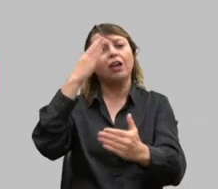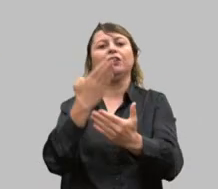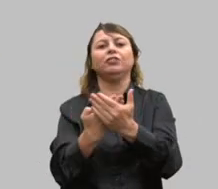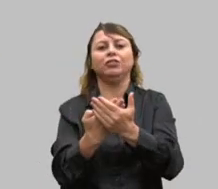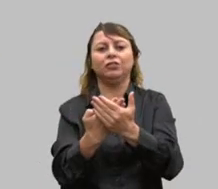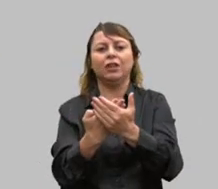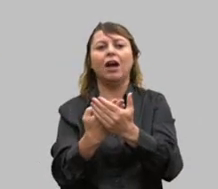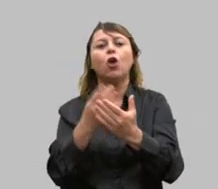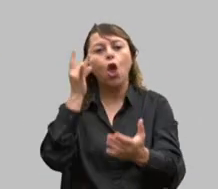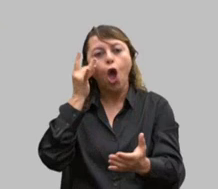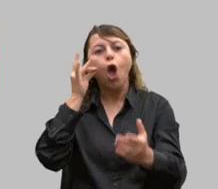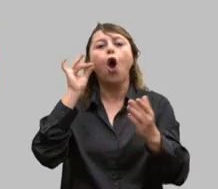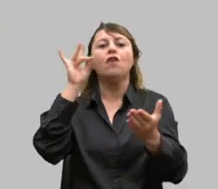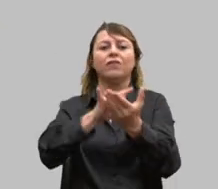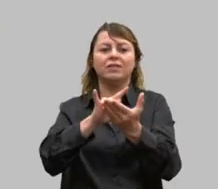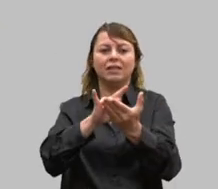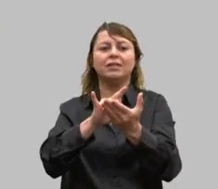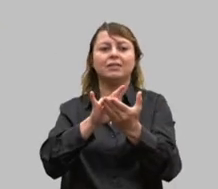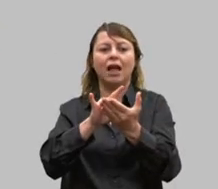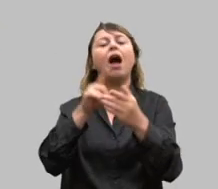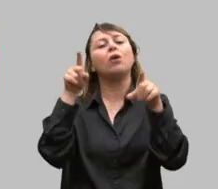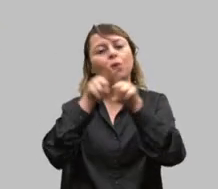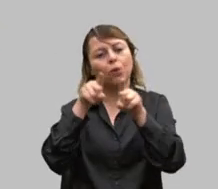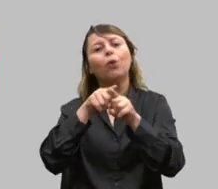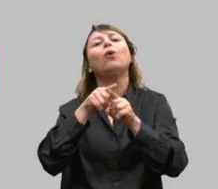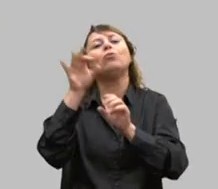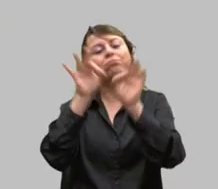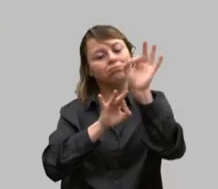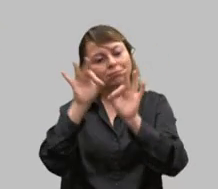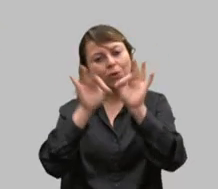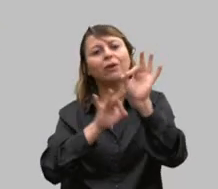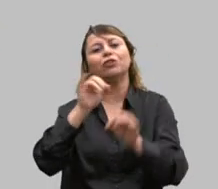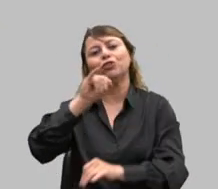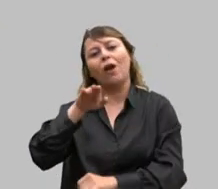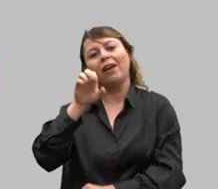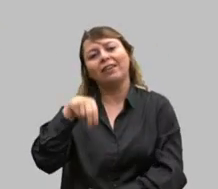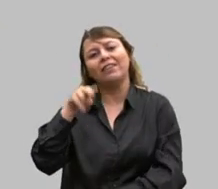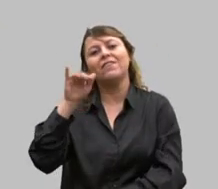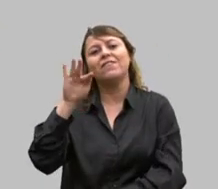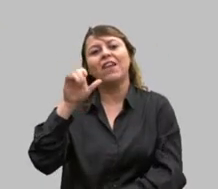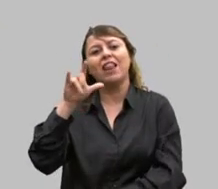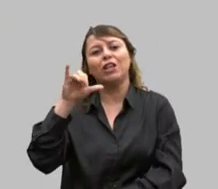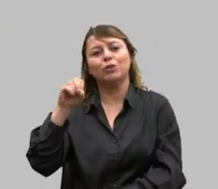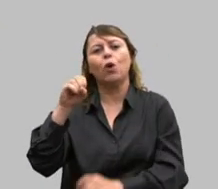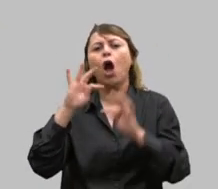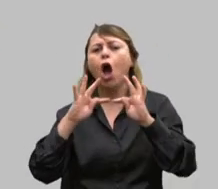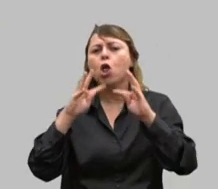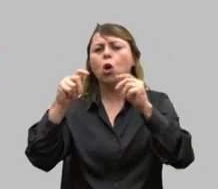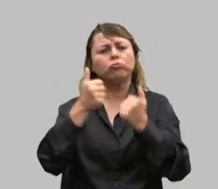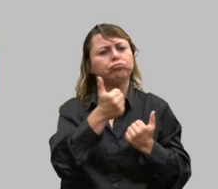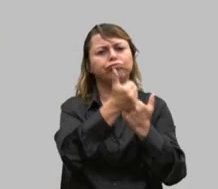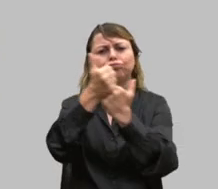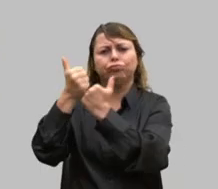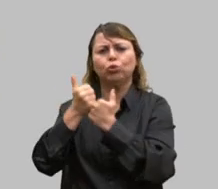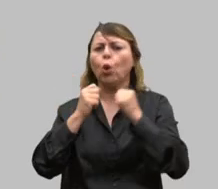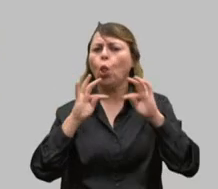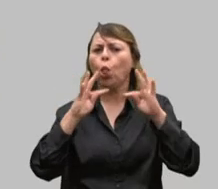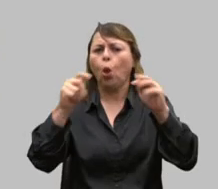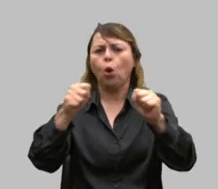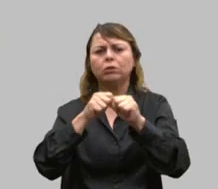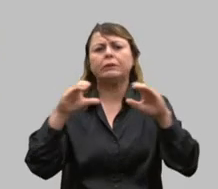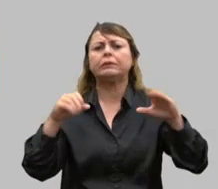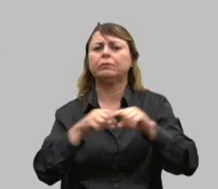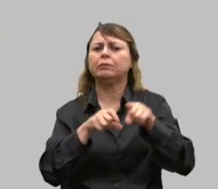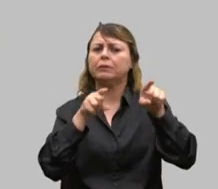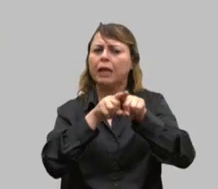oficializaram o programa no nosso município de Joaquim Felício a todos os colaboradores da câmara nossa equipe